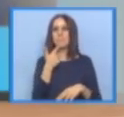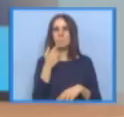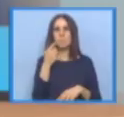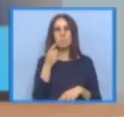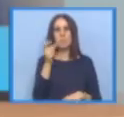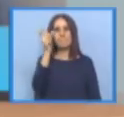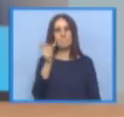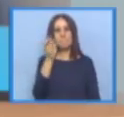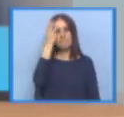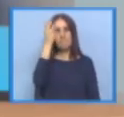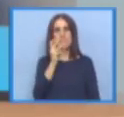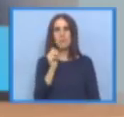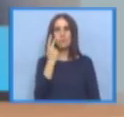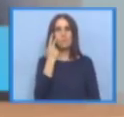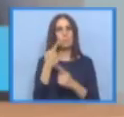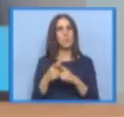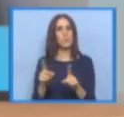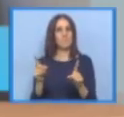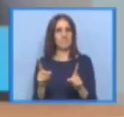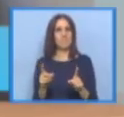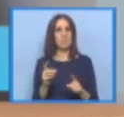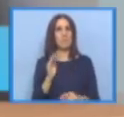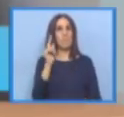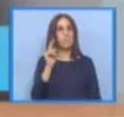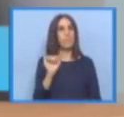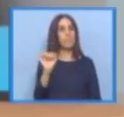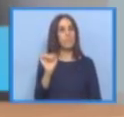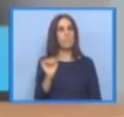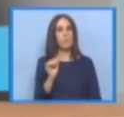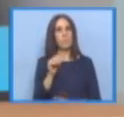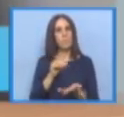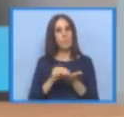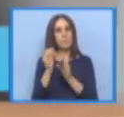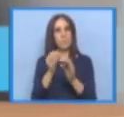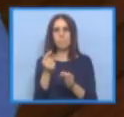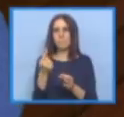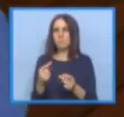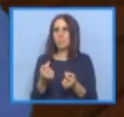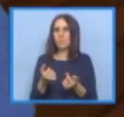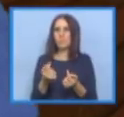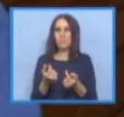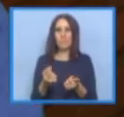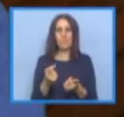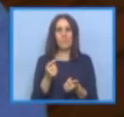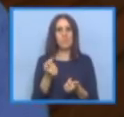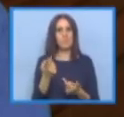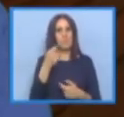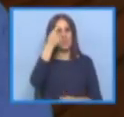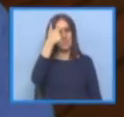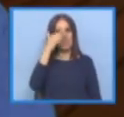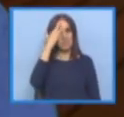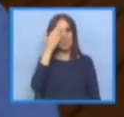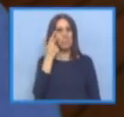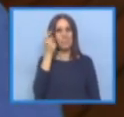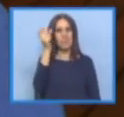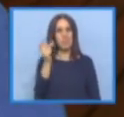Carlos vivia de forma diferente. A sua fé, o cuidado pelos pobres, ele tinha pouco, ele tinha muito pouco, aliás, sabe-se das histórias de